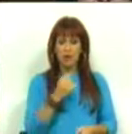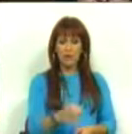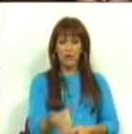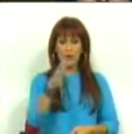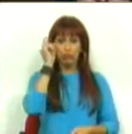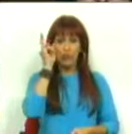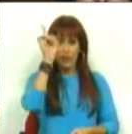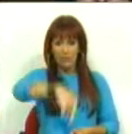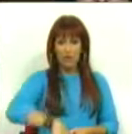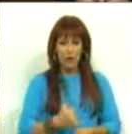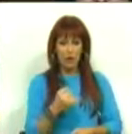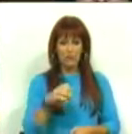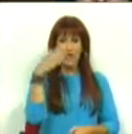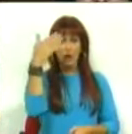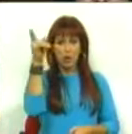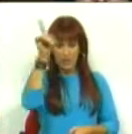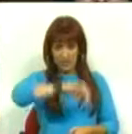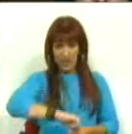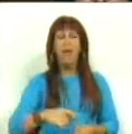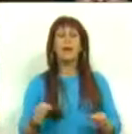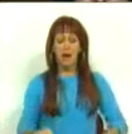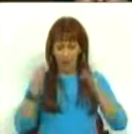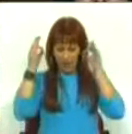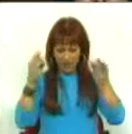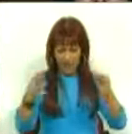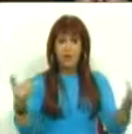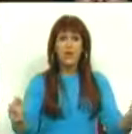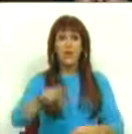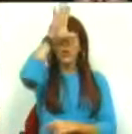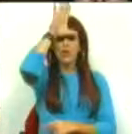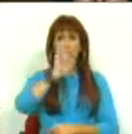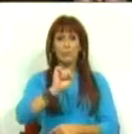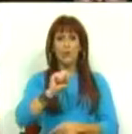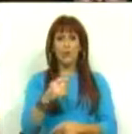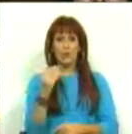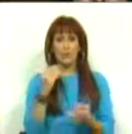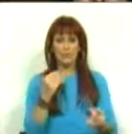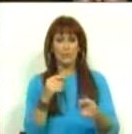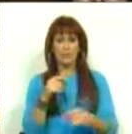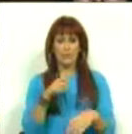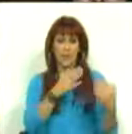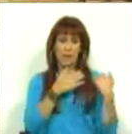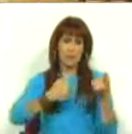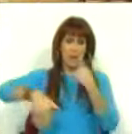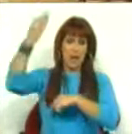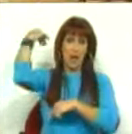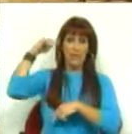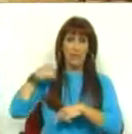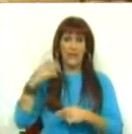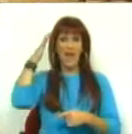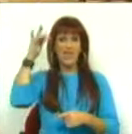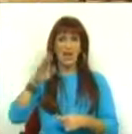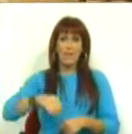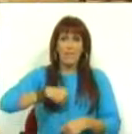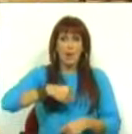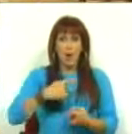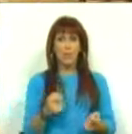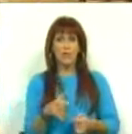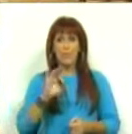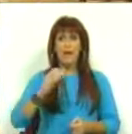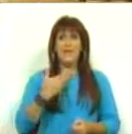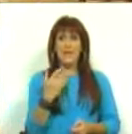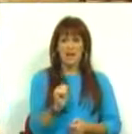e também foi adiada. E o Ministro da Tutela de então entendia que as preocupações